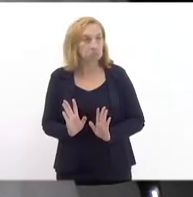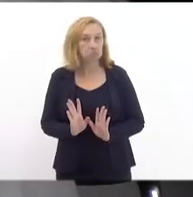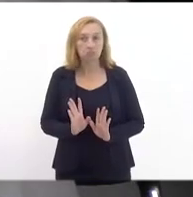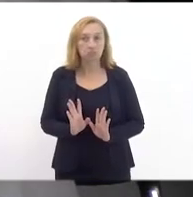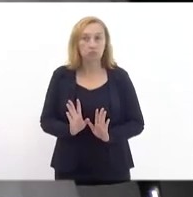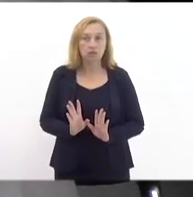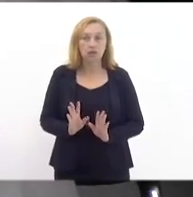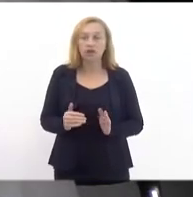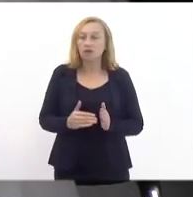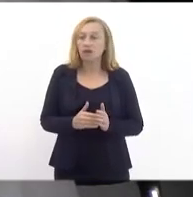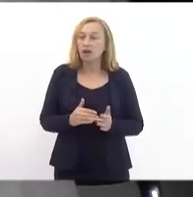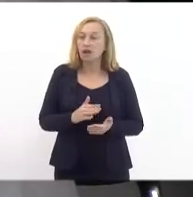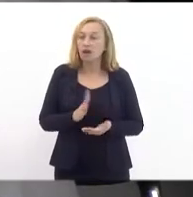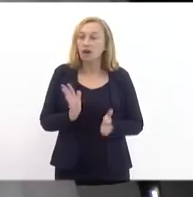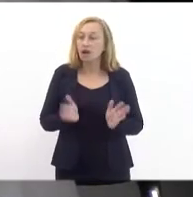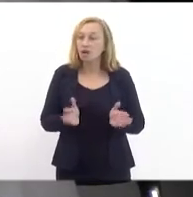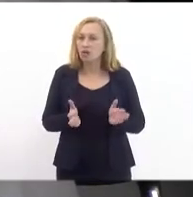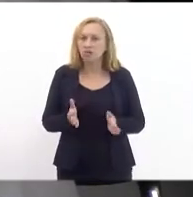até agora, não vi ninguém